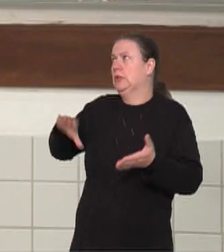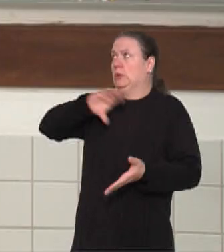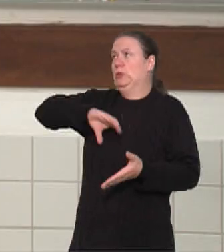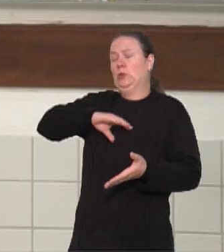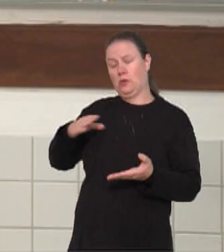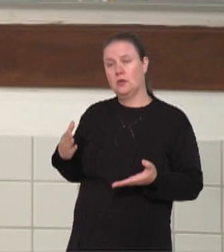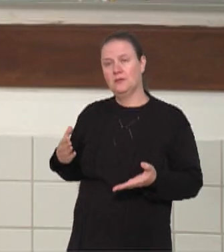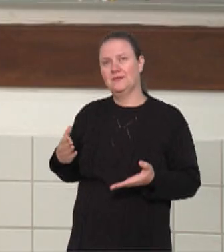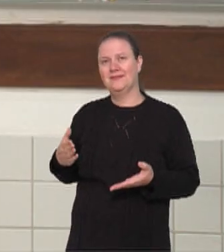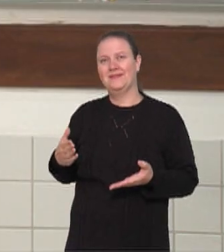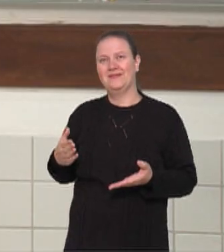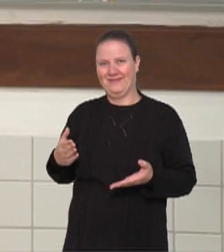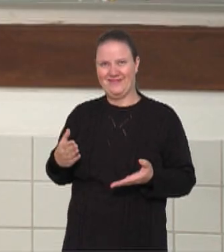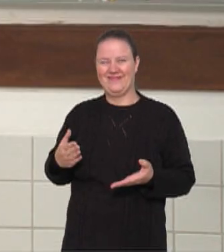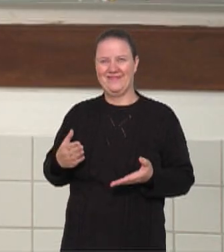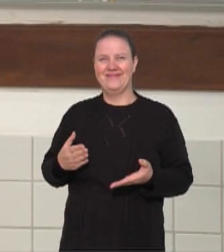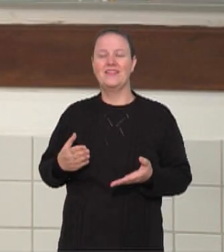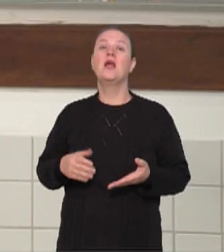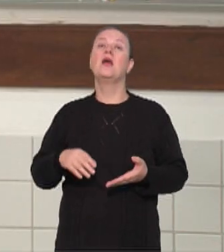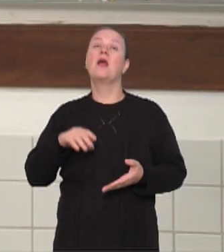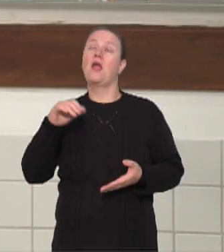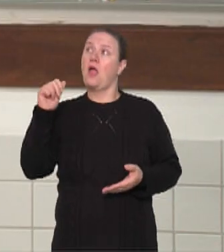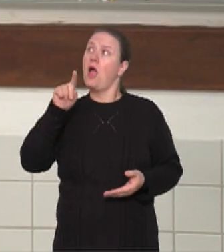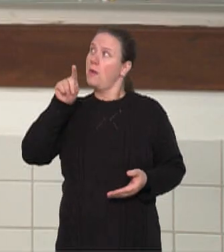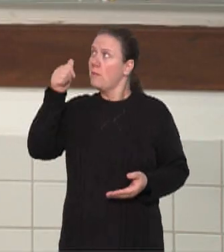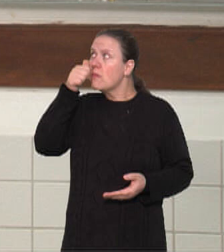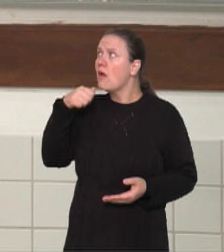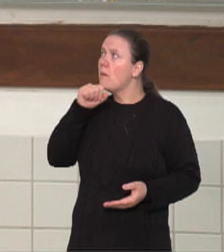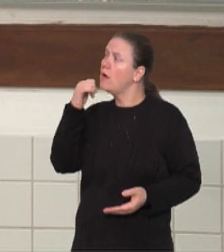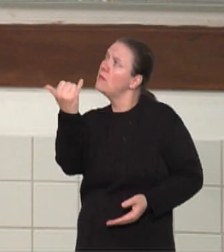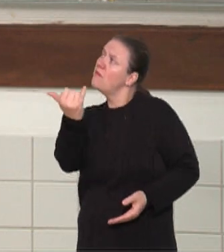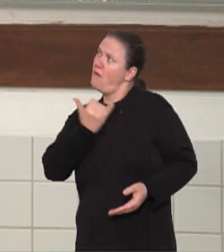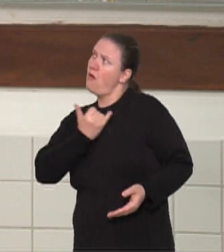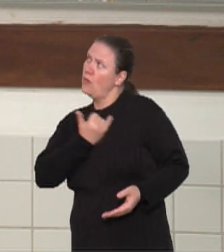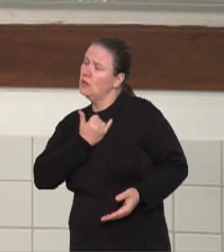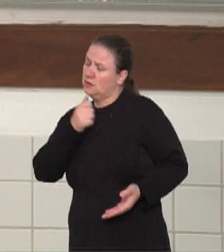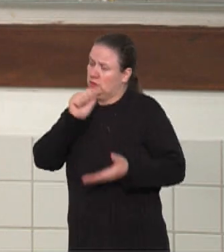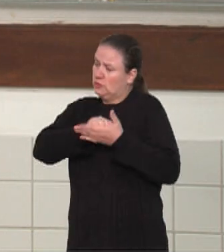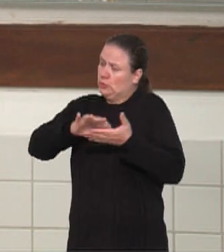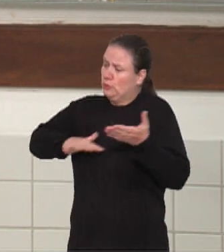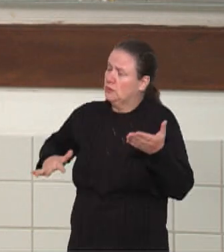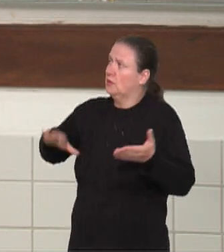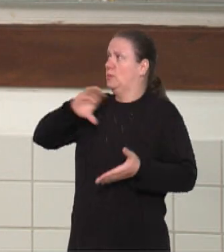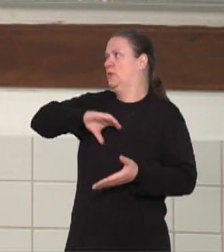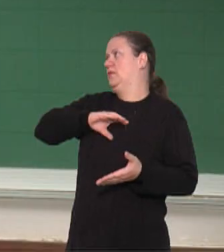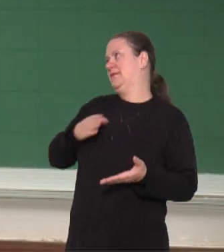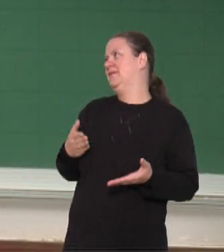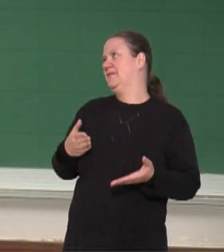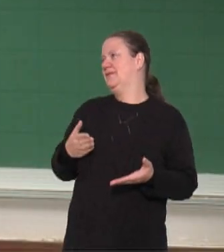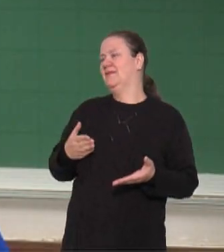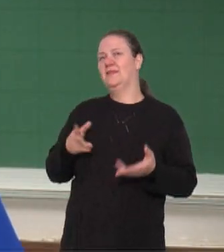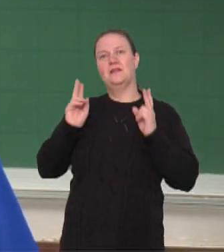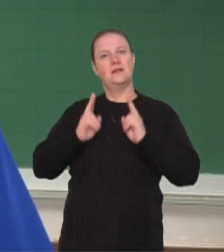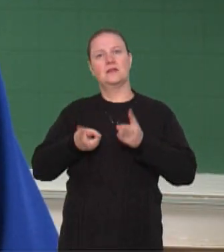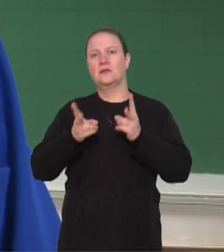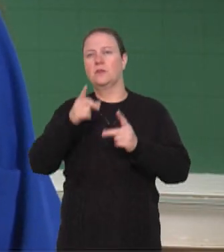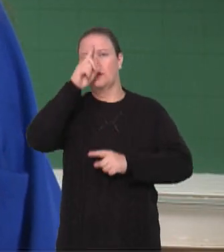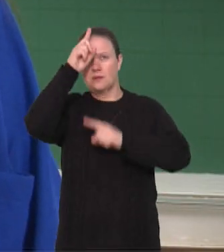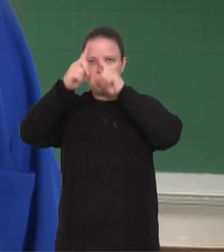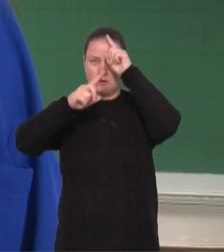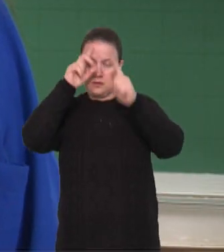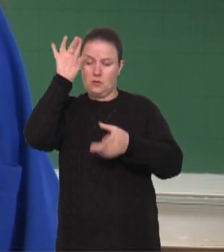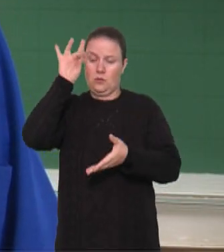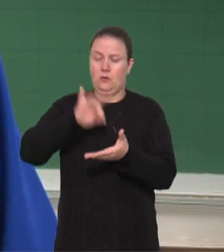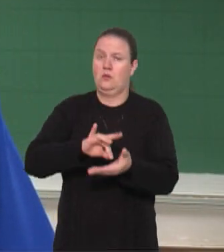portuguesa, ou ela falou para que eu fizesse as lições de língua portuguesa. Então, você mantém a ideia